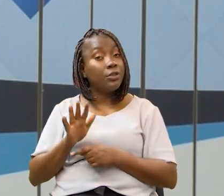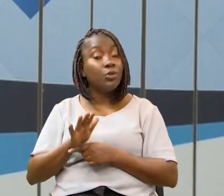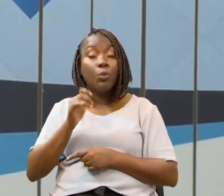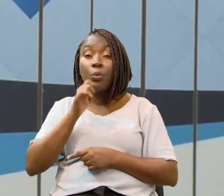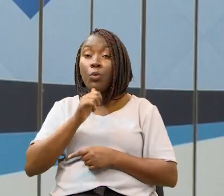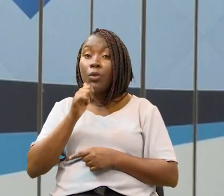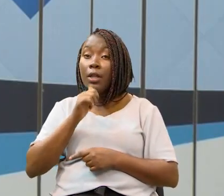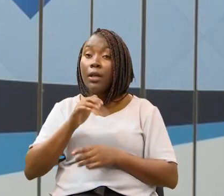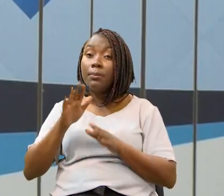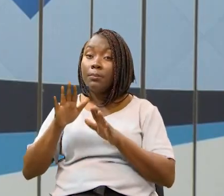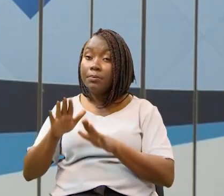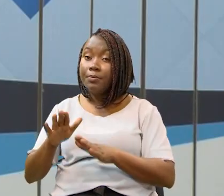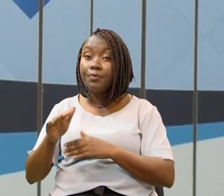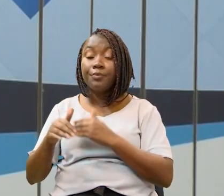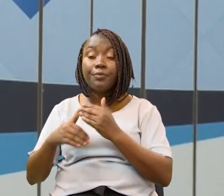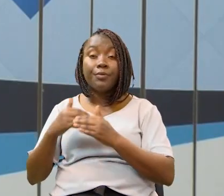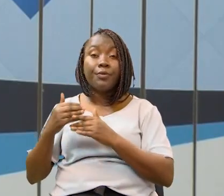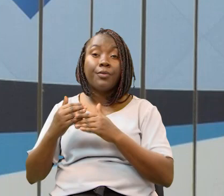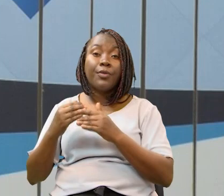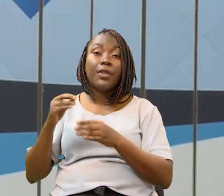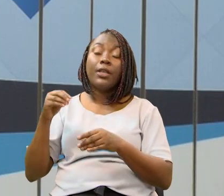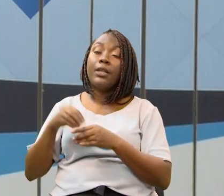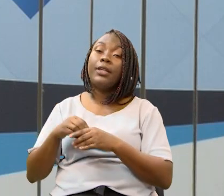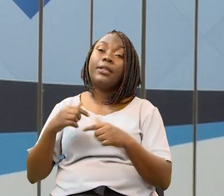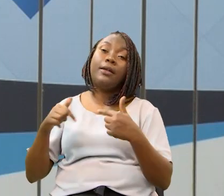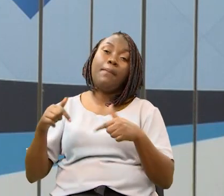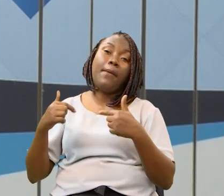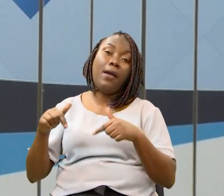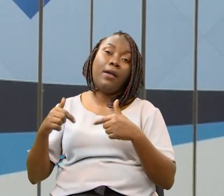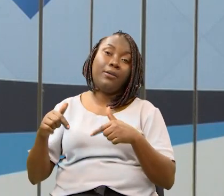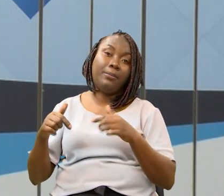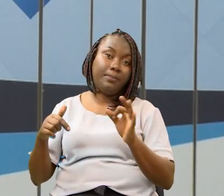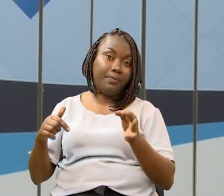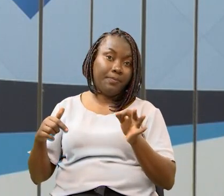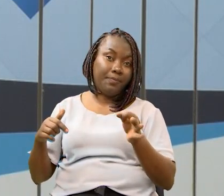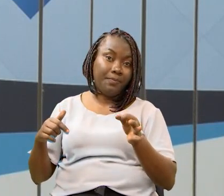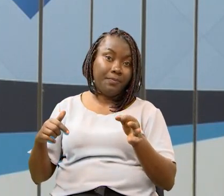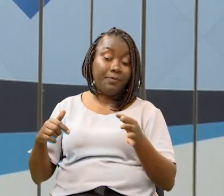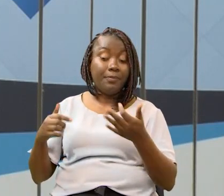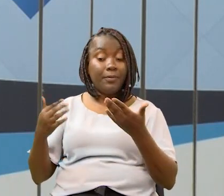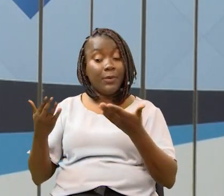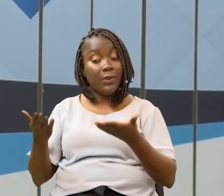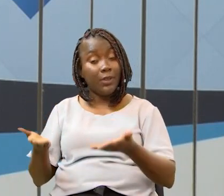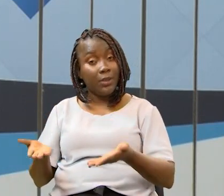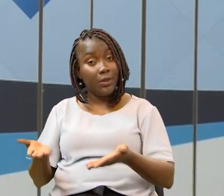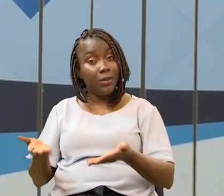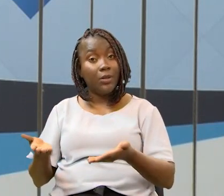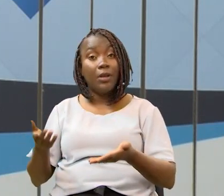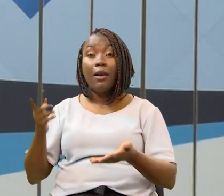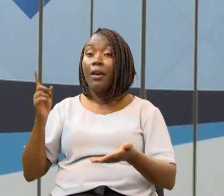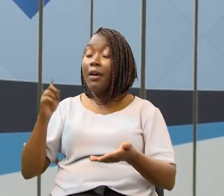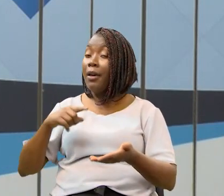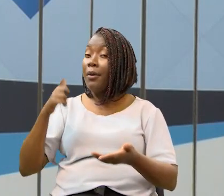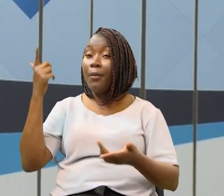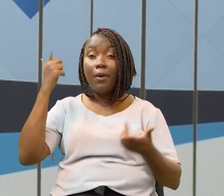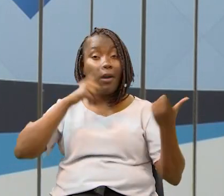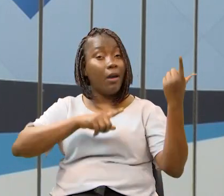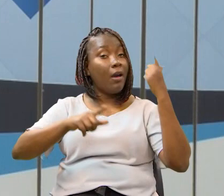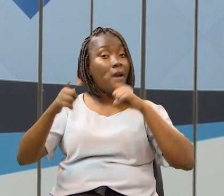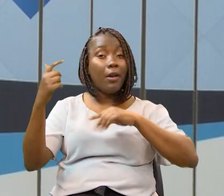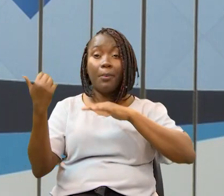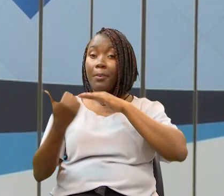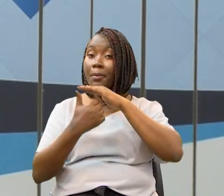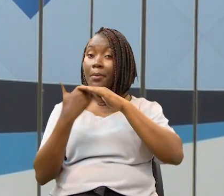ela possa permanecer e evoluir dentro do mercado de trabalho, né? E isso é um grande ganho